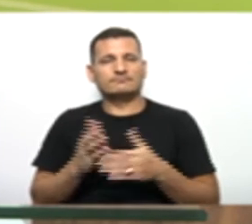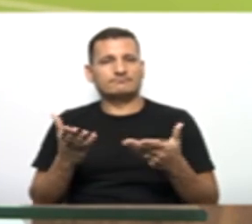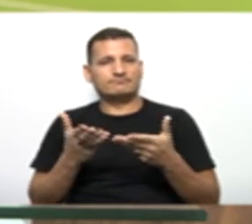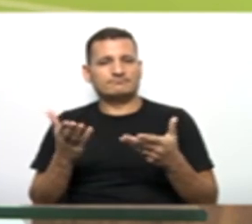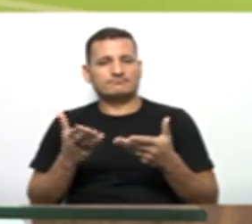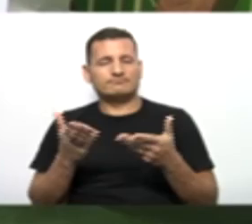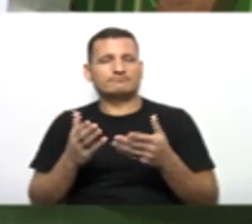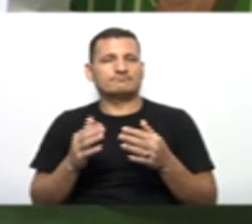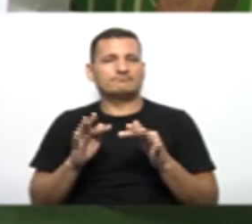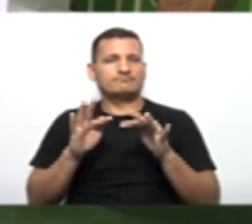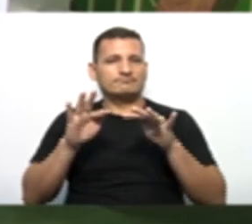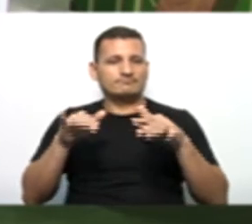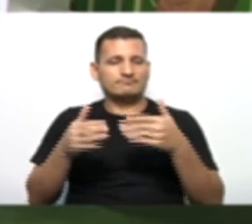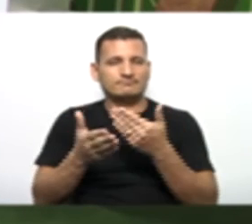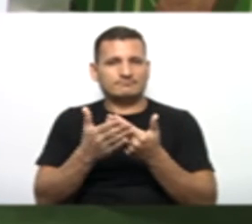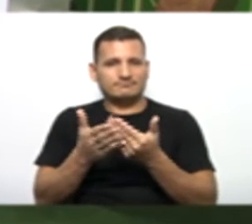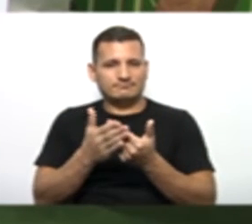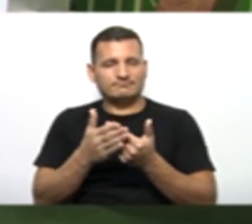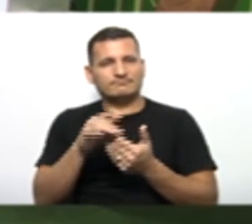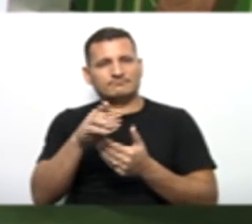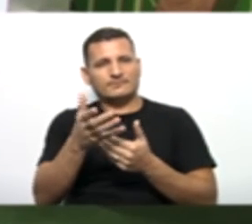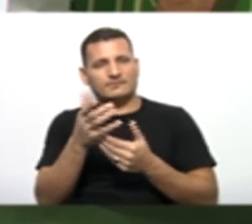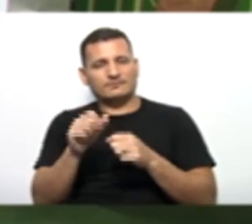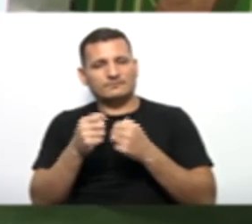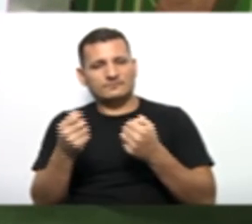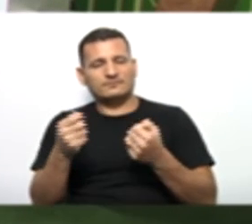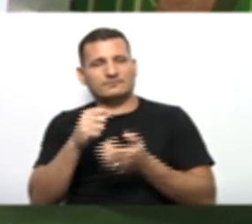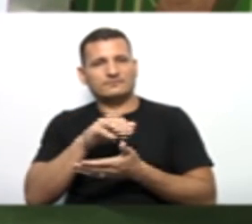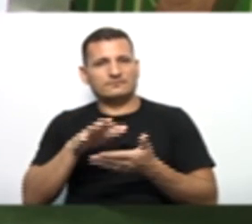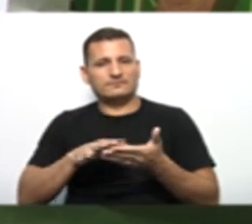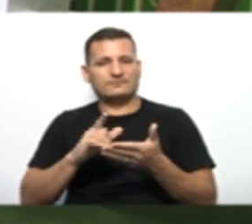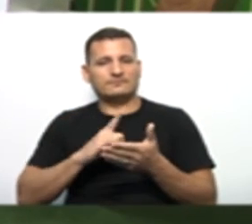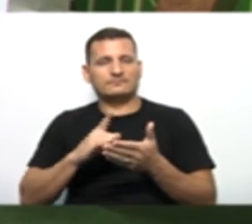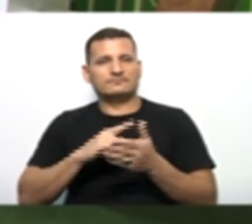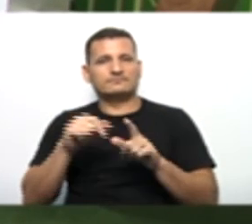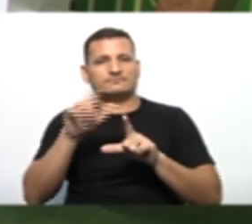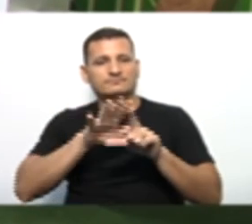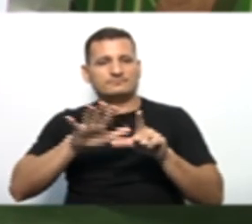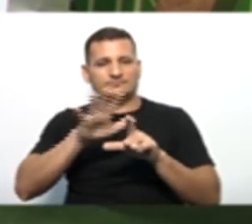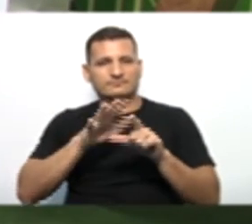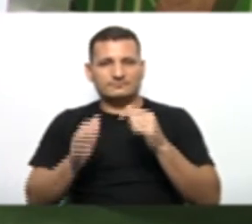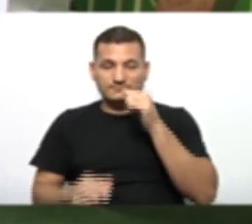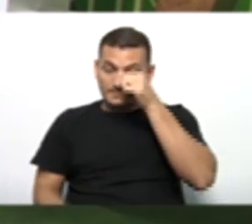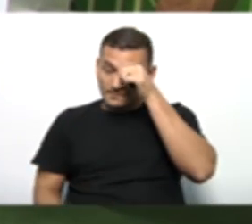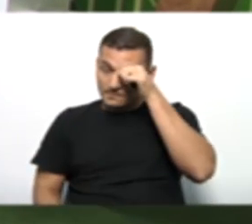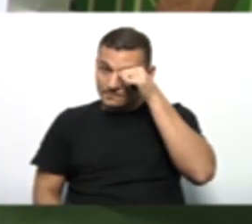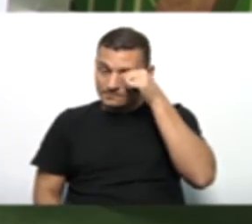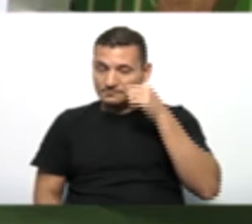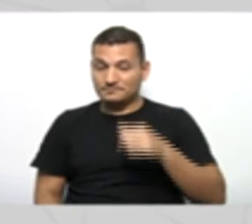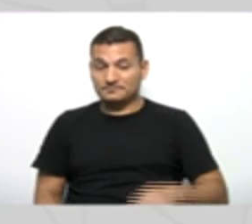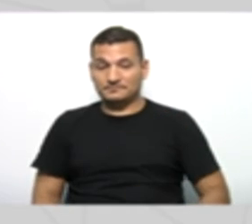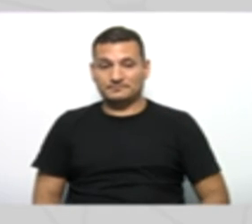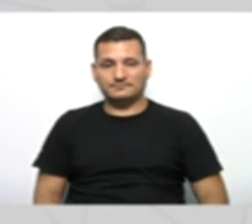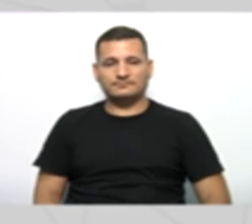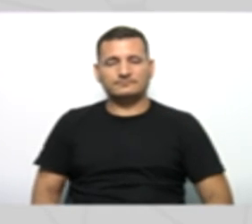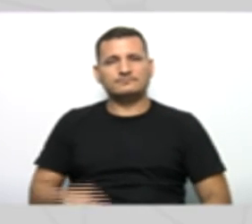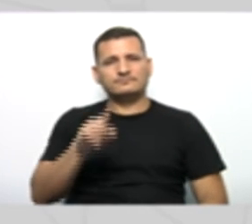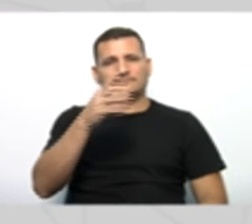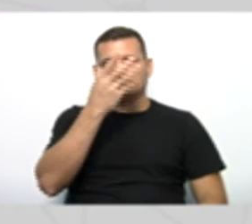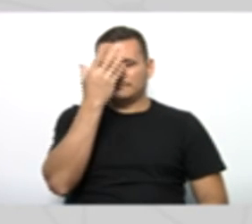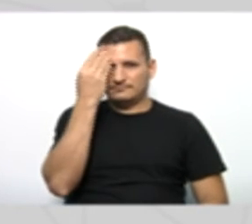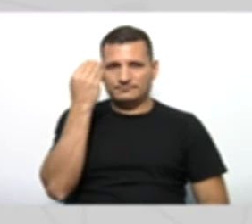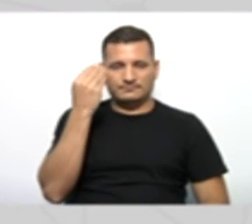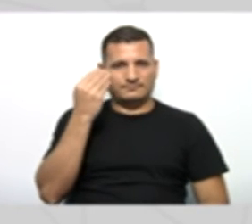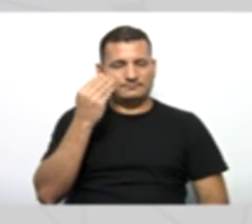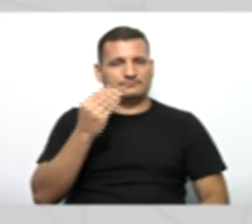quer fazer mais algum comentário, reforçar a atividade que tem para eles lá no AVA? Isso mesmo. Não se esqueçam da